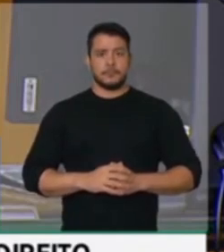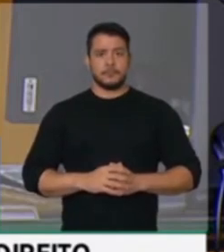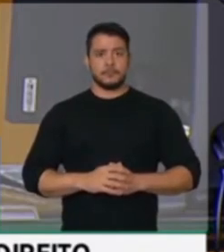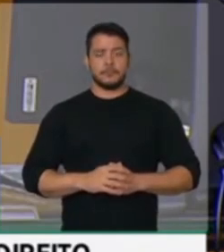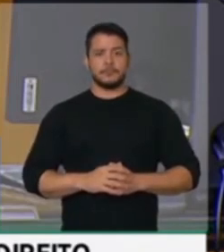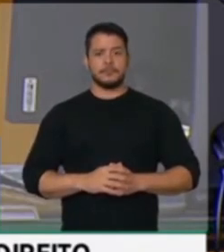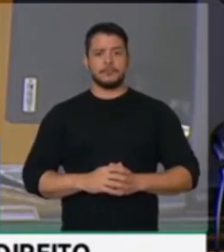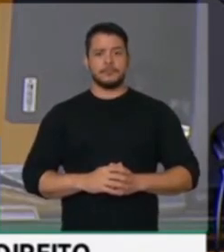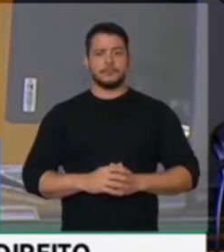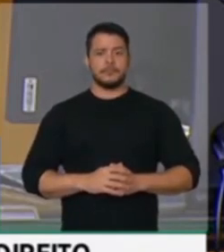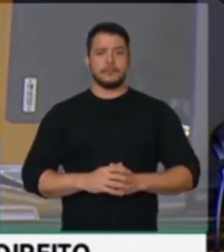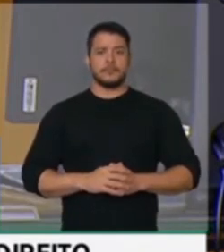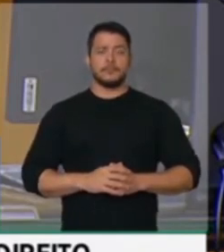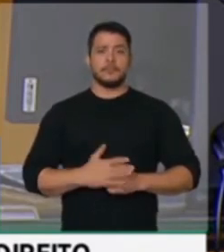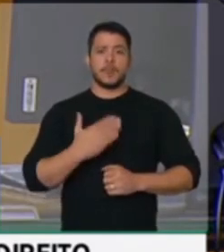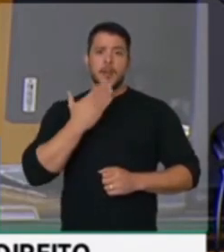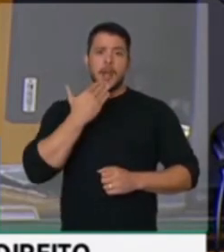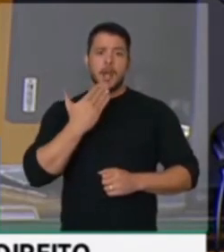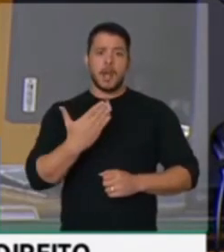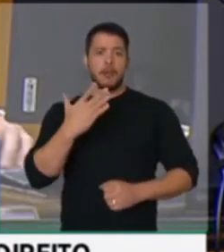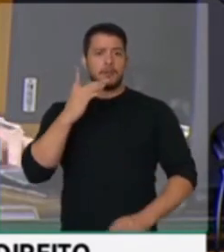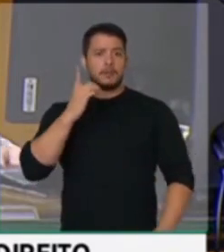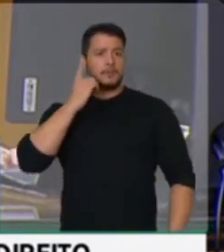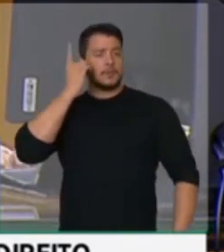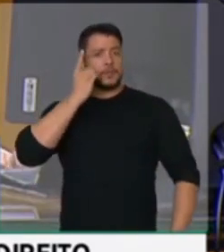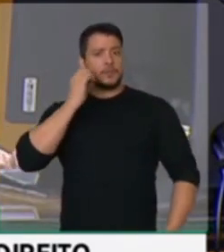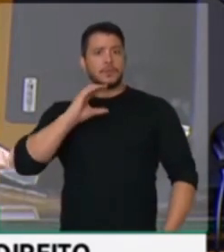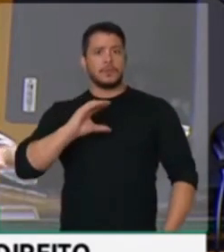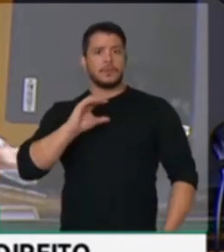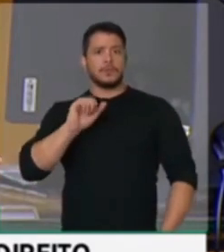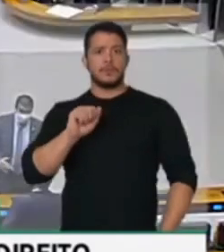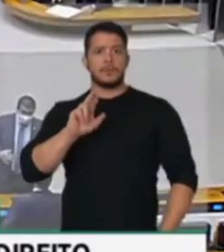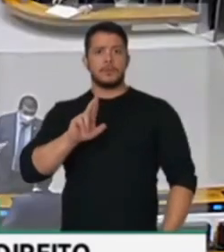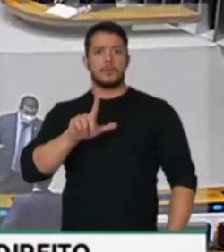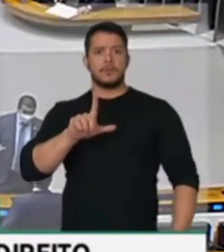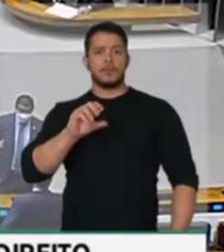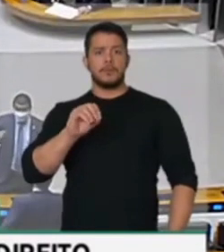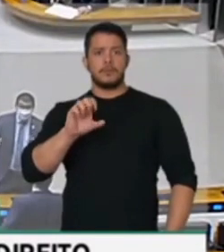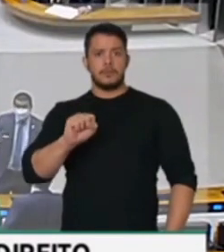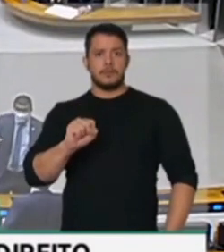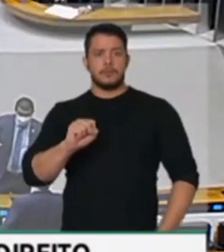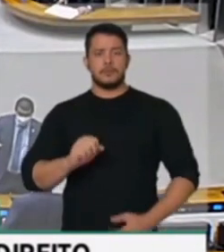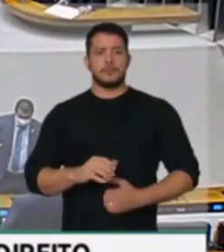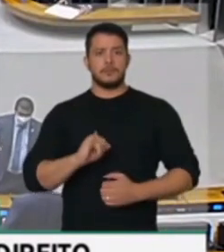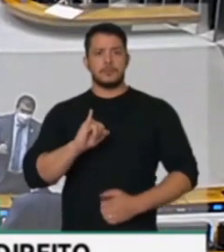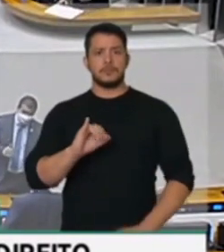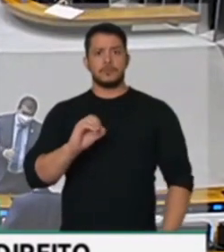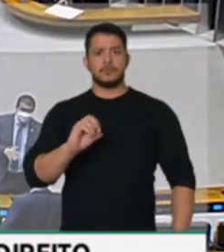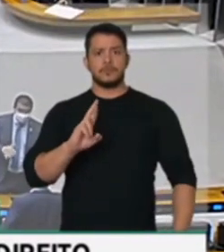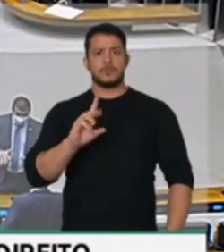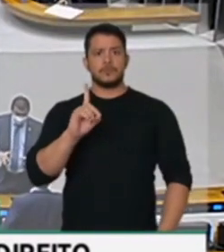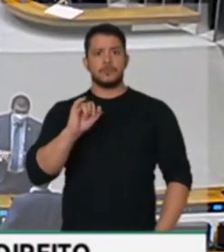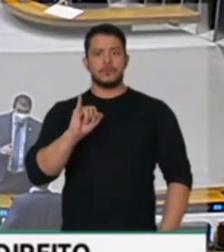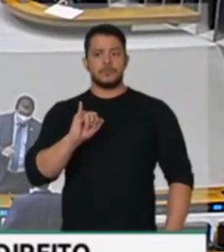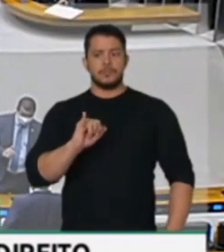Para encaminhar o requerimento a favor, deputado Carlos Jordi. Obrigado, senhor presidente.